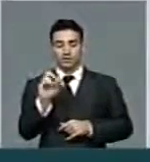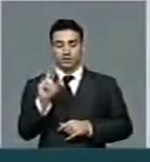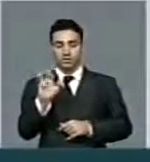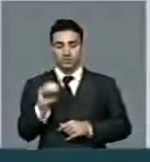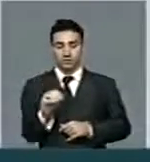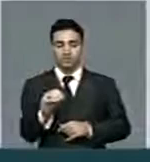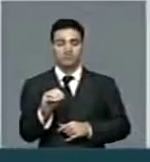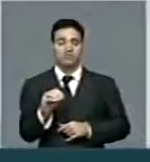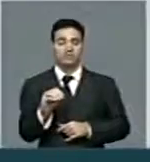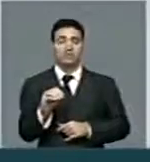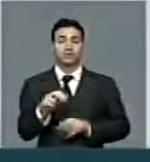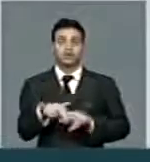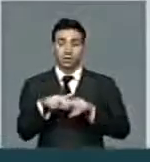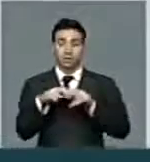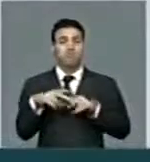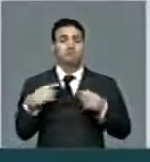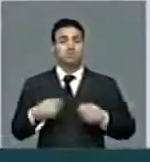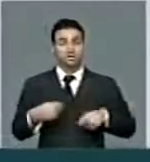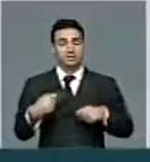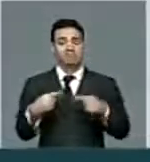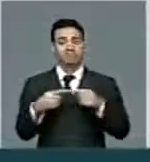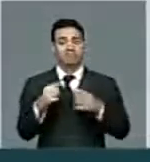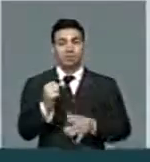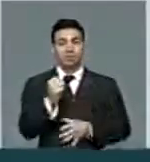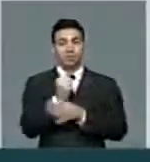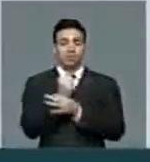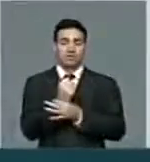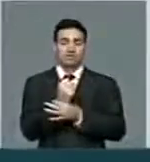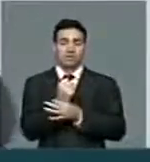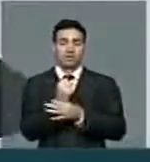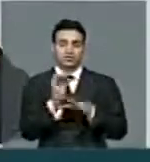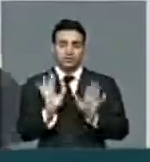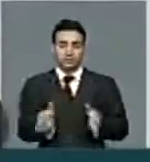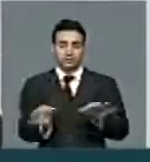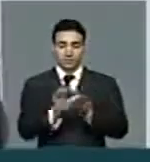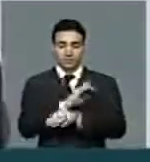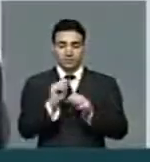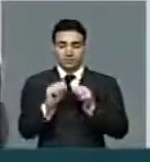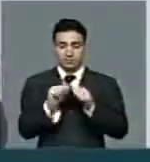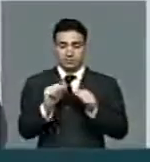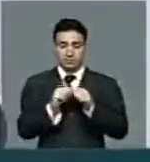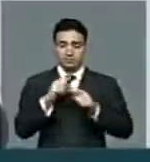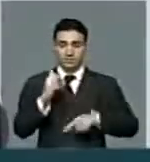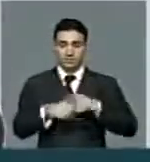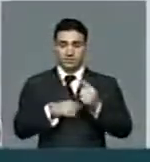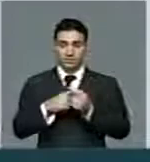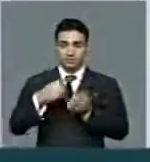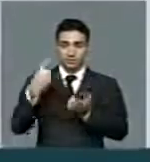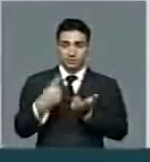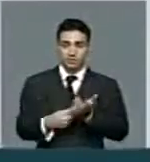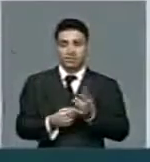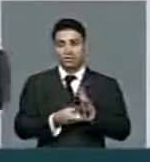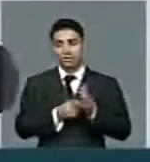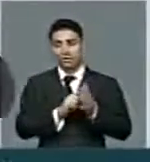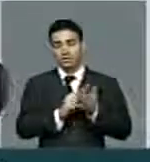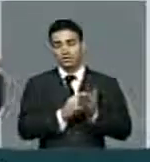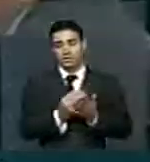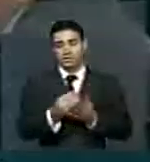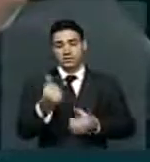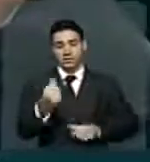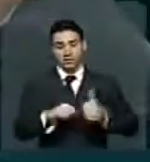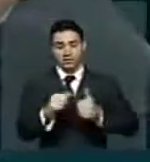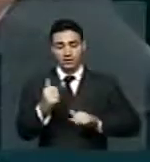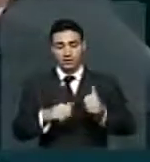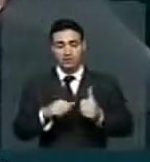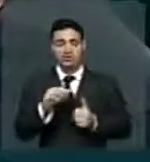então, portanto, ele tem que ter a segurança que ele fez. Ele tem que poder retificar antes de entrar no modo de análise. Foi uma crítica feita